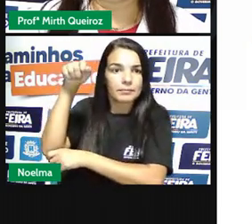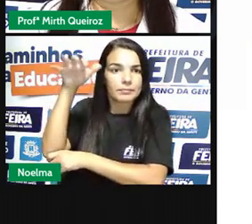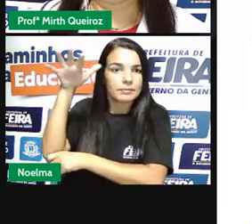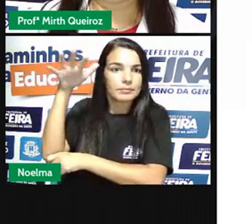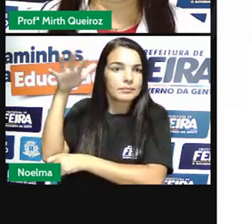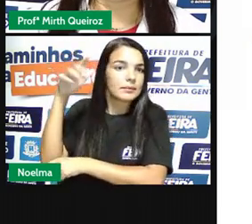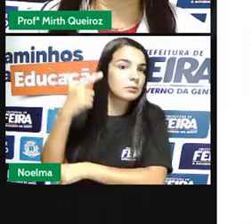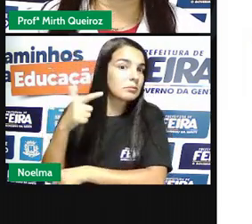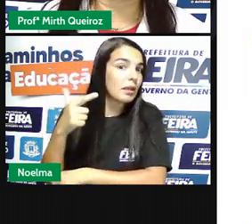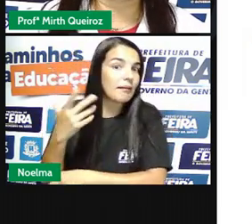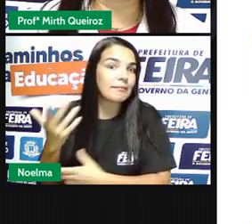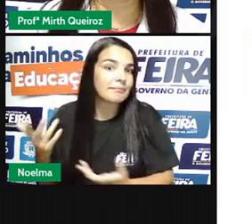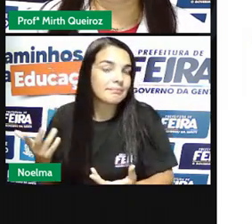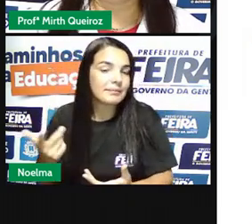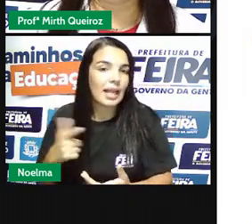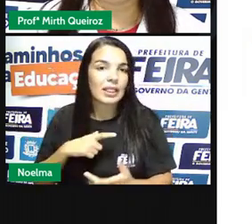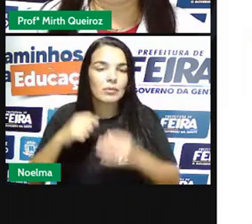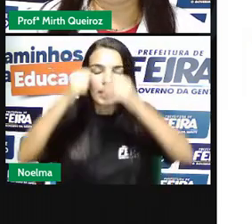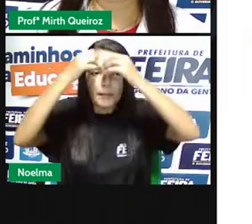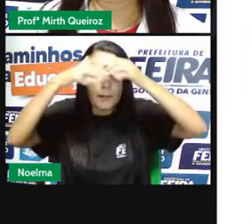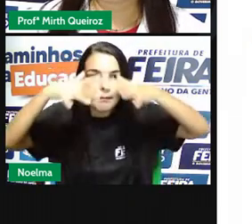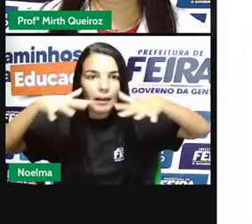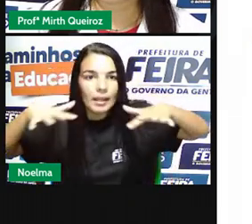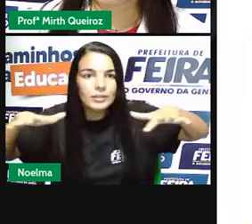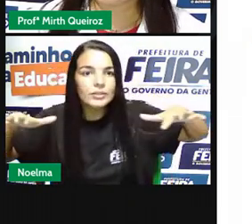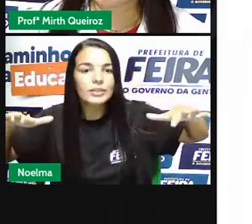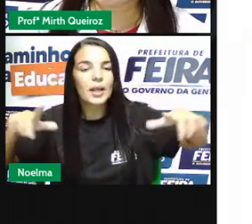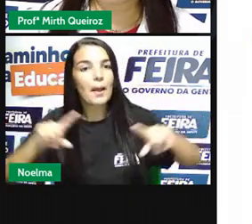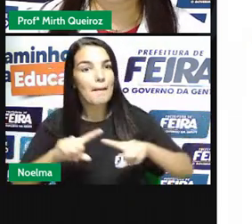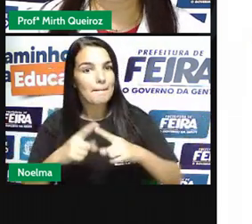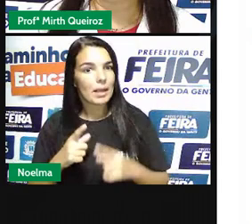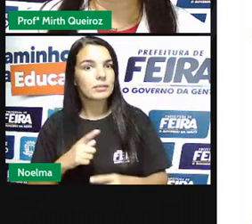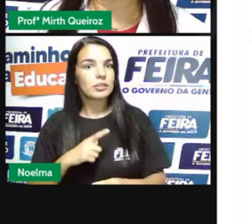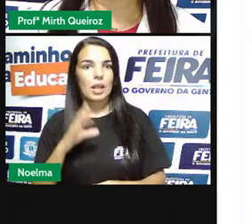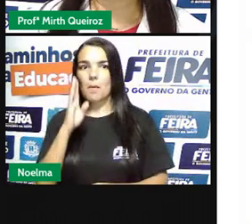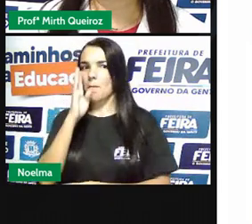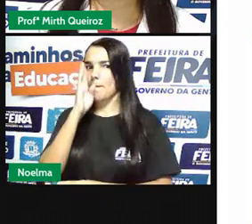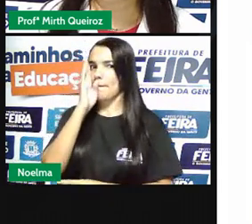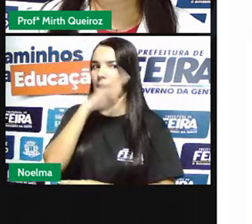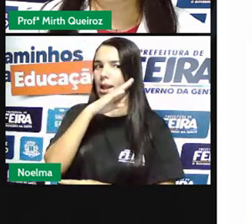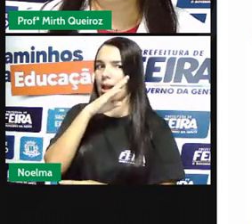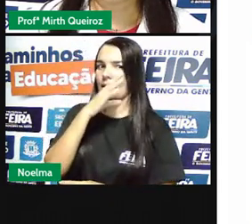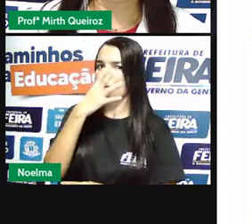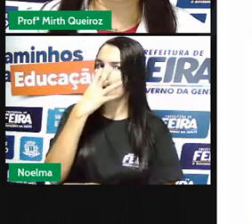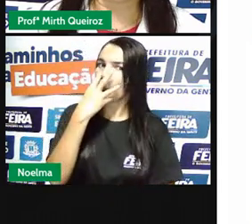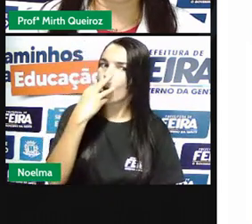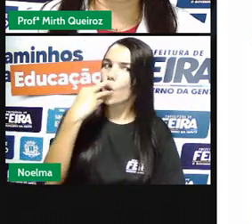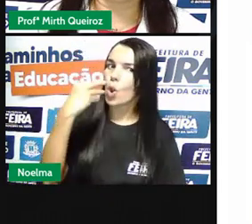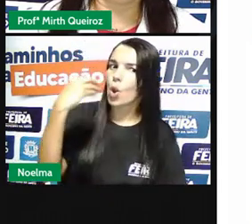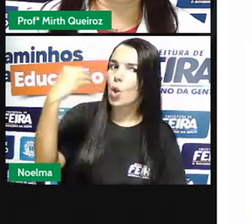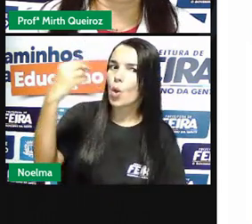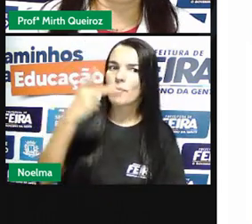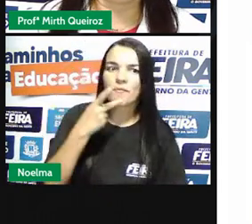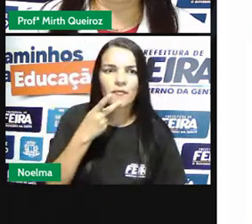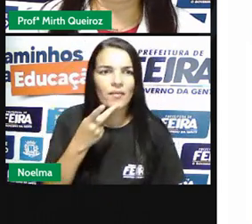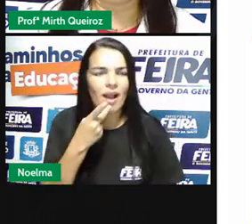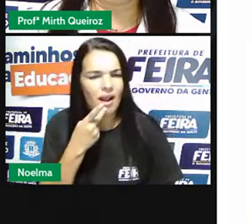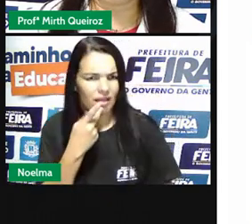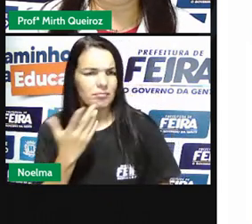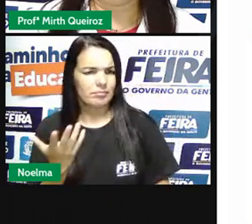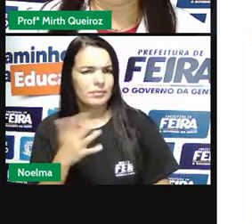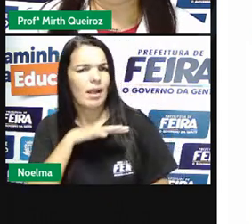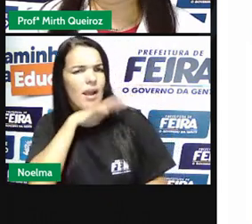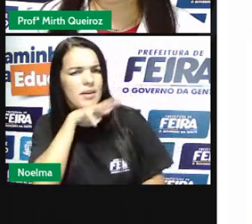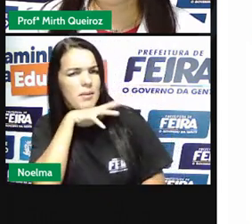não tem magia mas ali tem um lobo um lobo que fala e logo logo fala